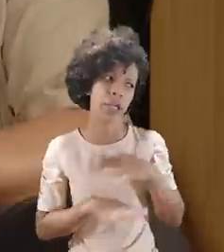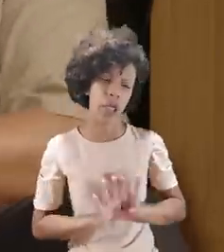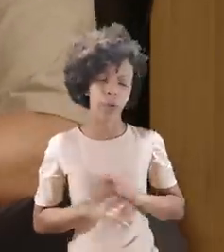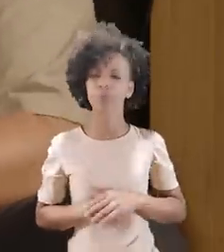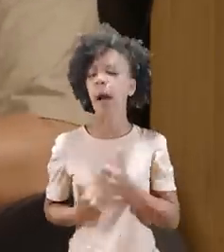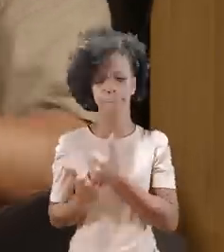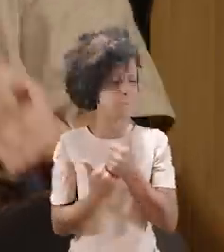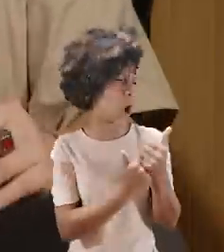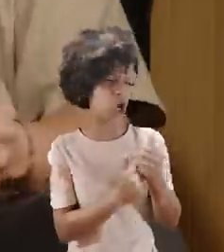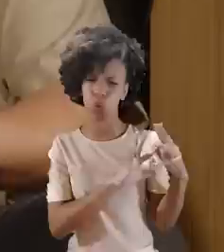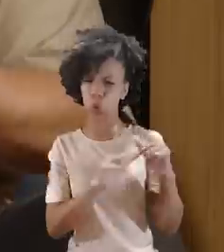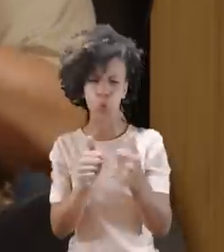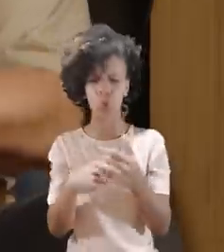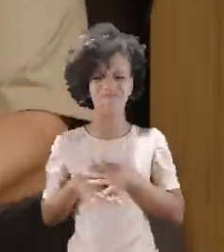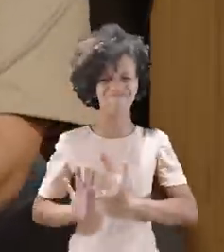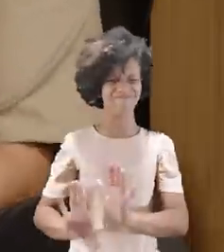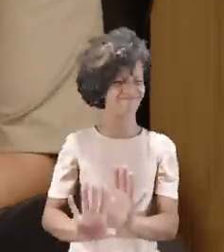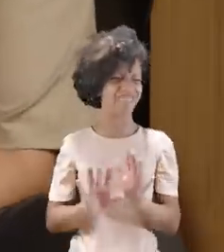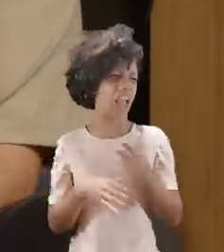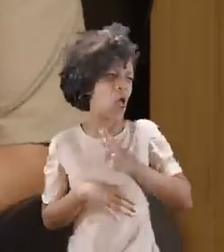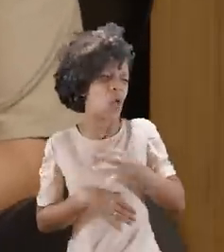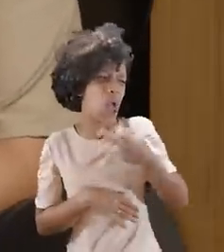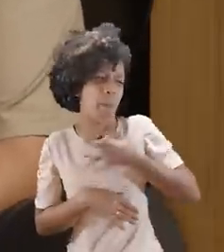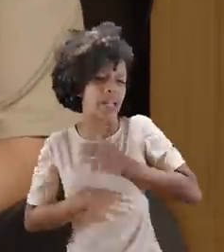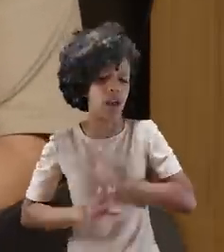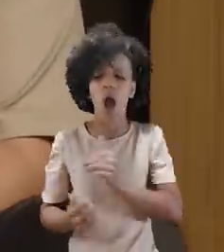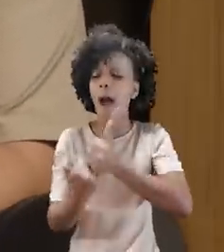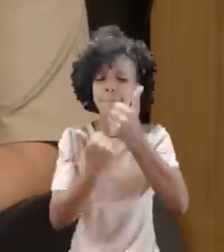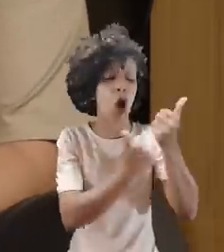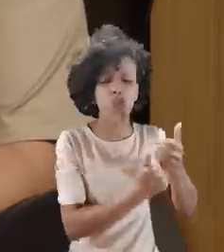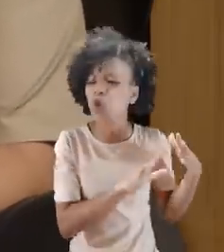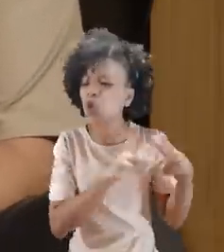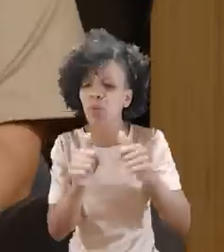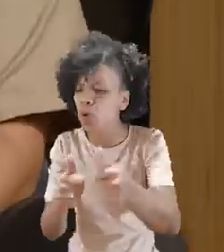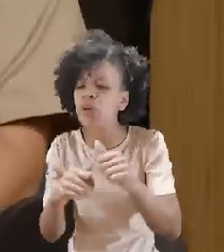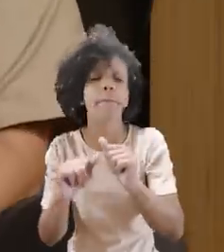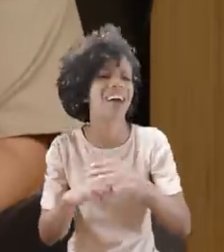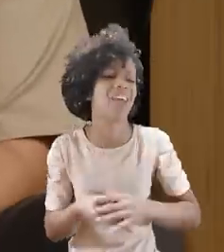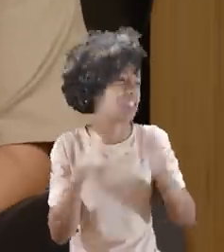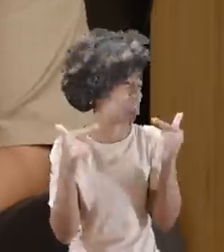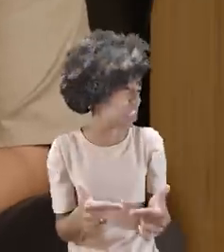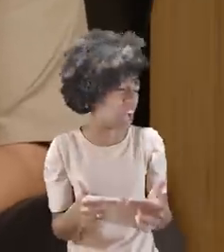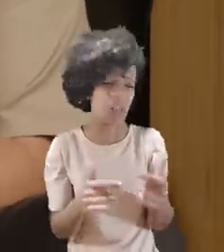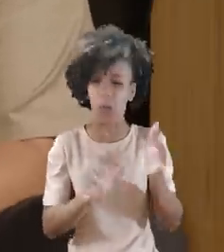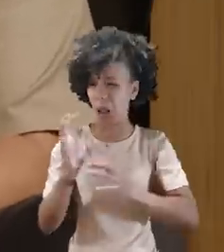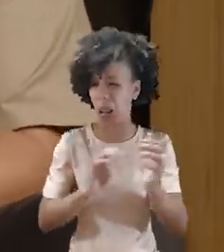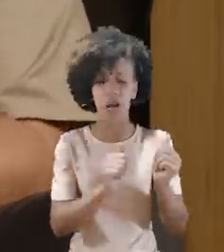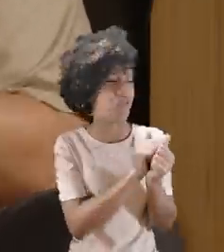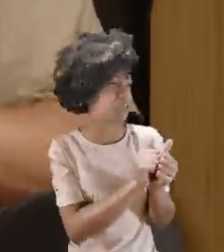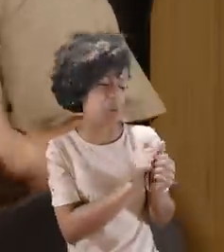eu já tenho que sempre de sair dessa assunto mano que é um assunto que eu não quero eu não quero dar minha opinião eu não quero bater boca ligado eu acho chato